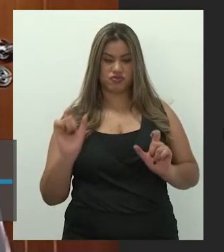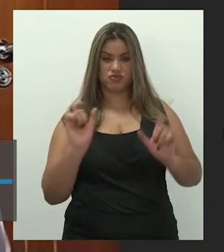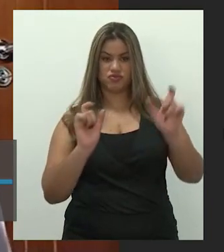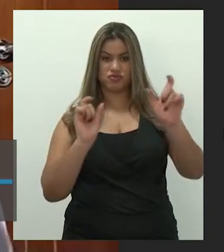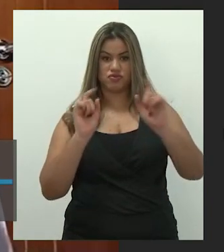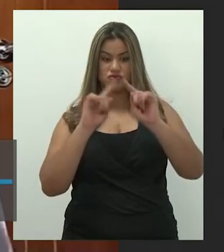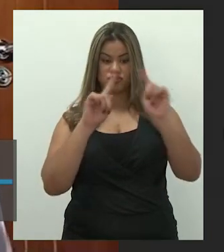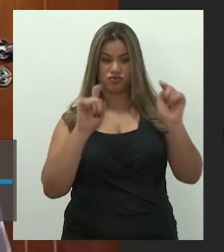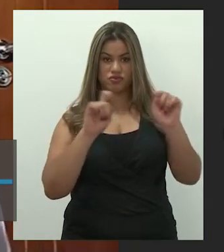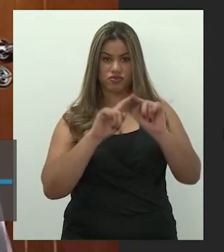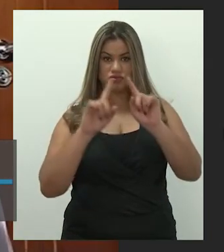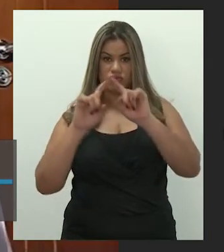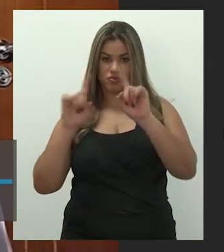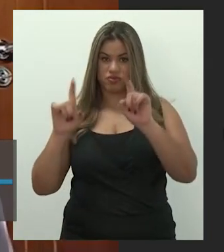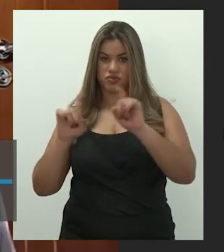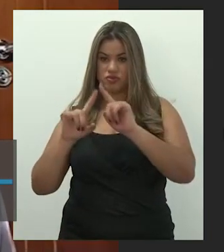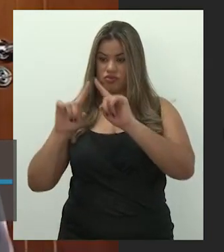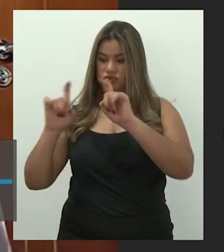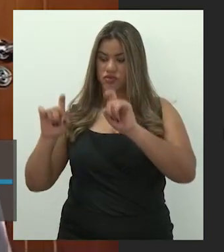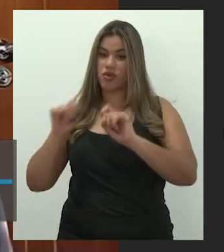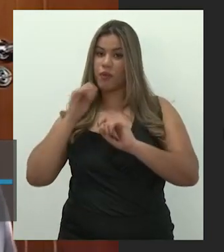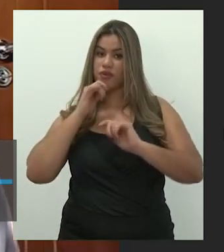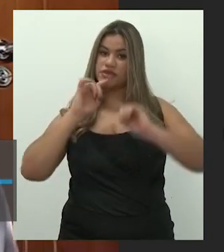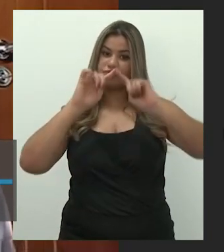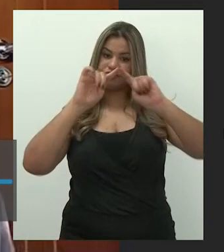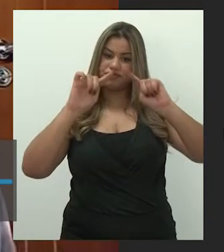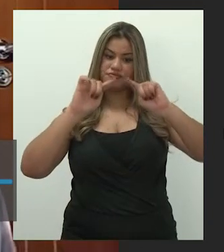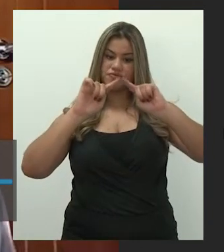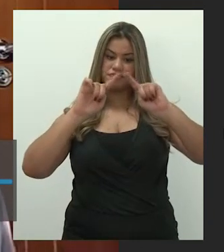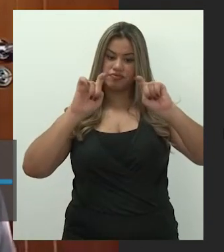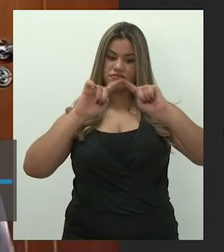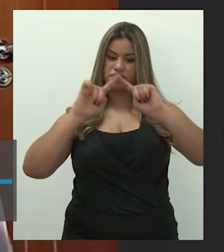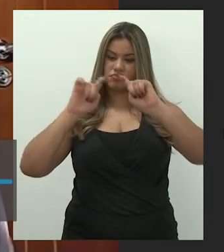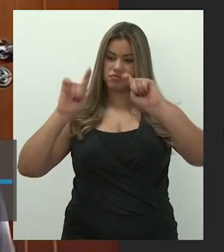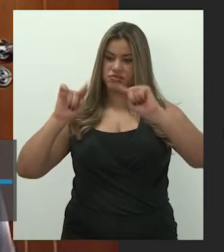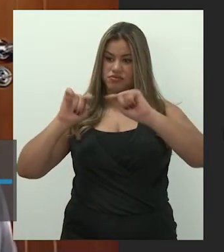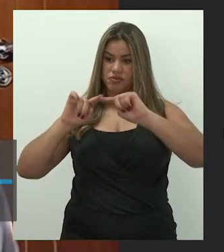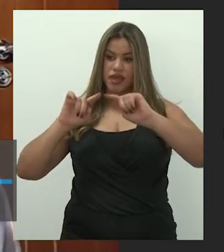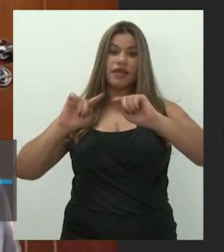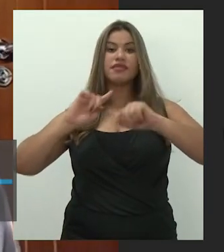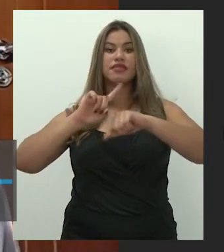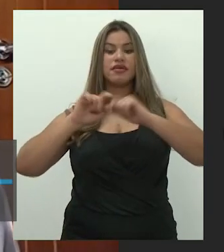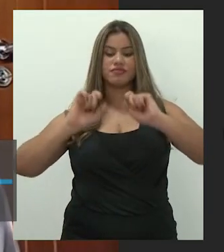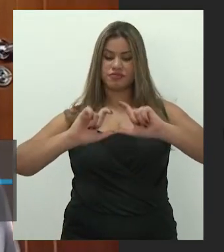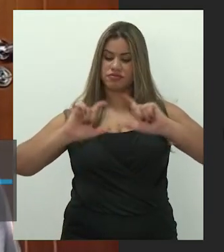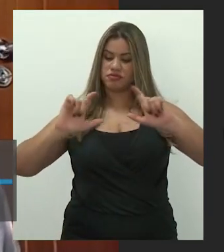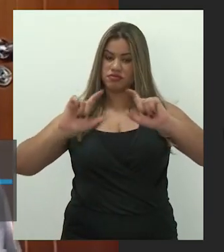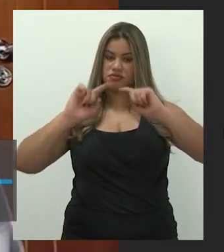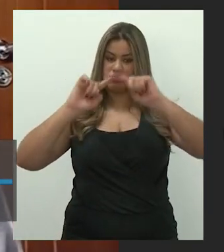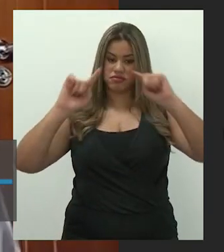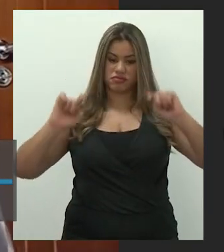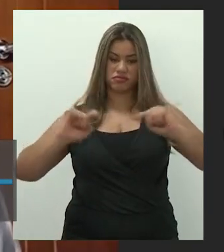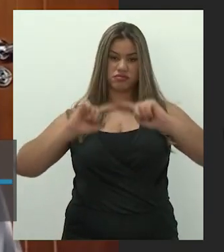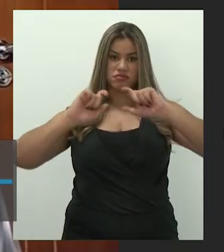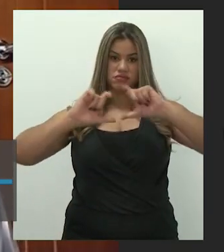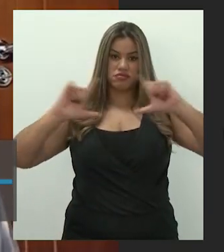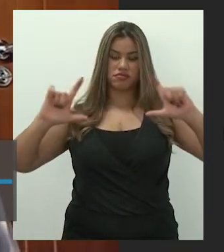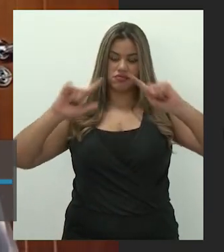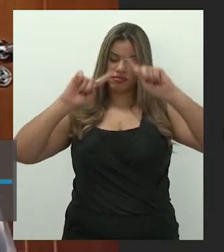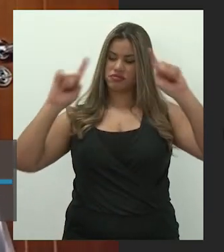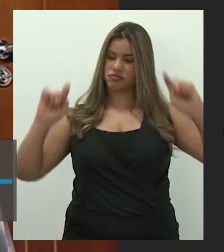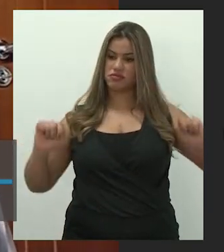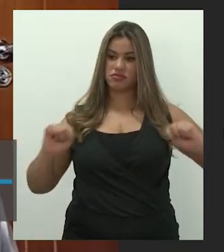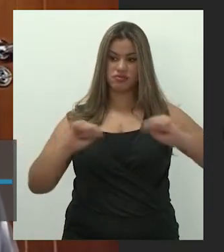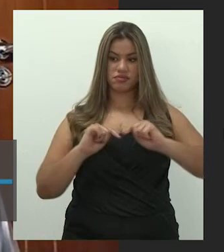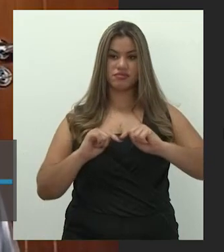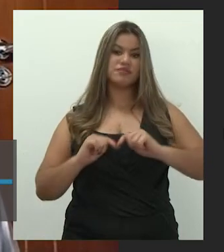inscrito, está dentro de um maior. Então, se você for aumentando, ele vai sempre aumentar. E sabendo um pouco mais, a gente já pode associá-los